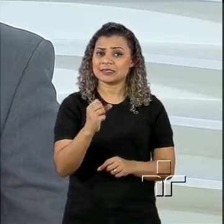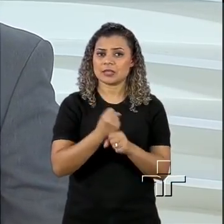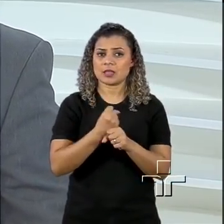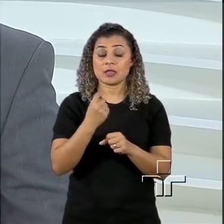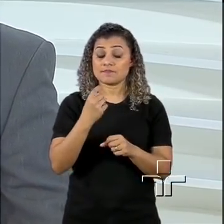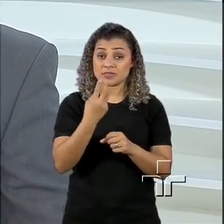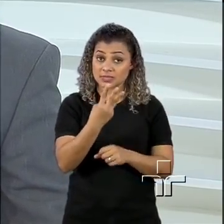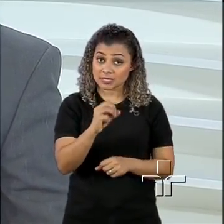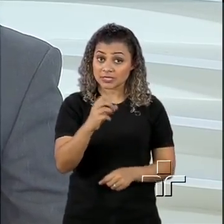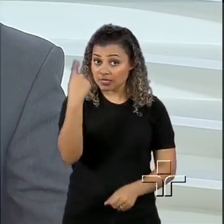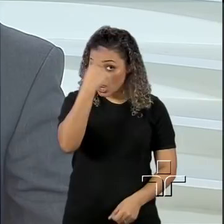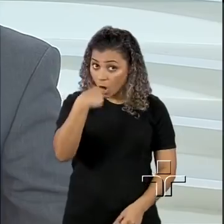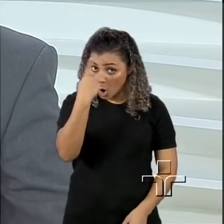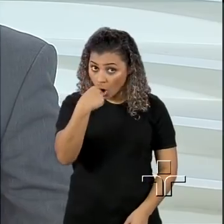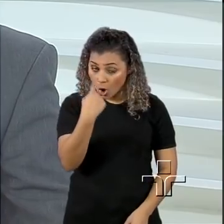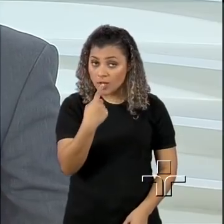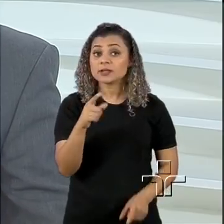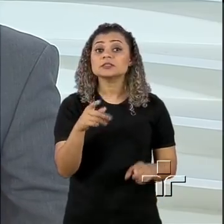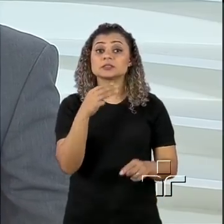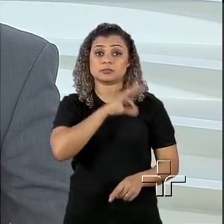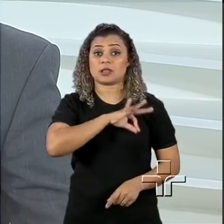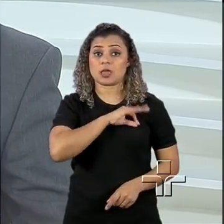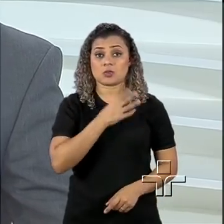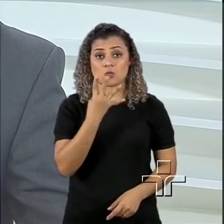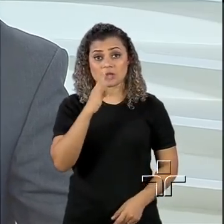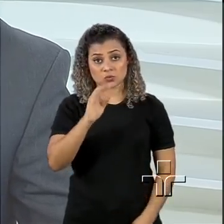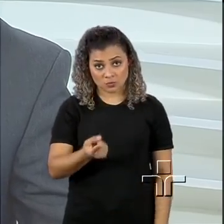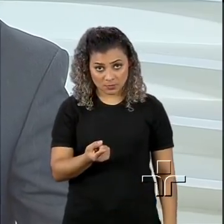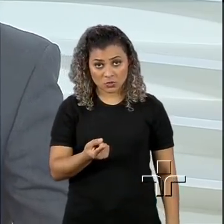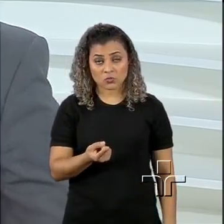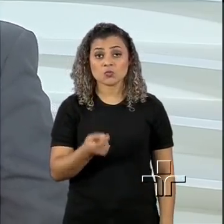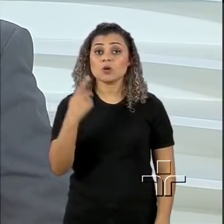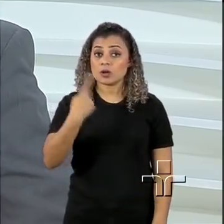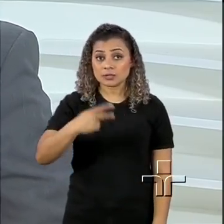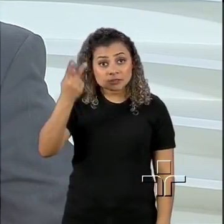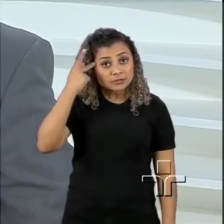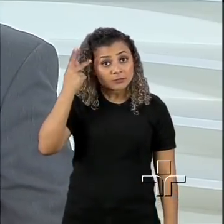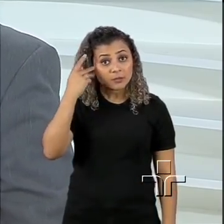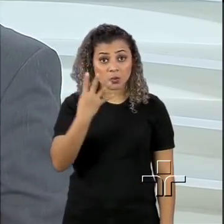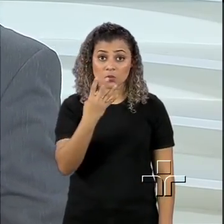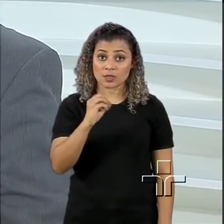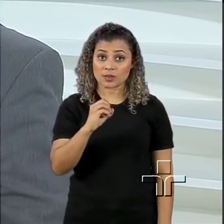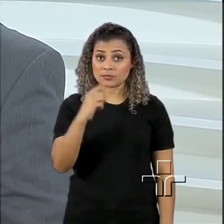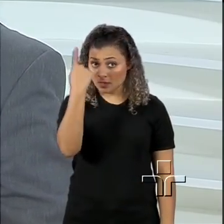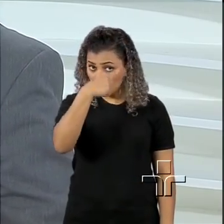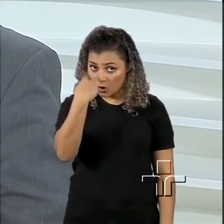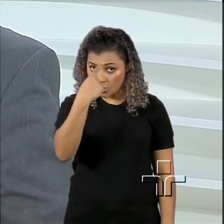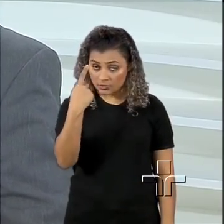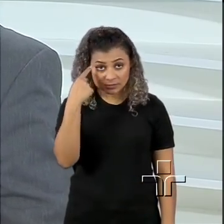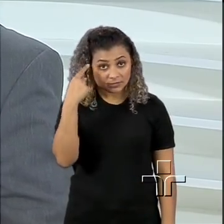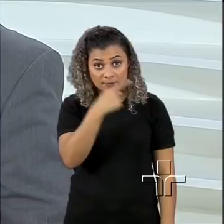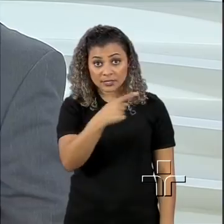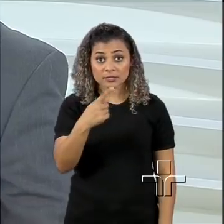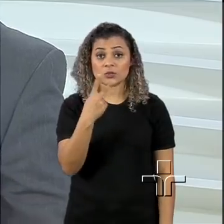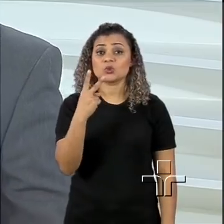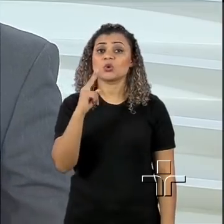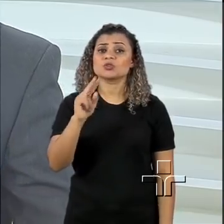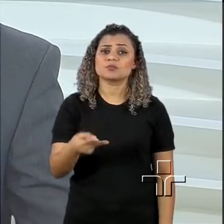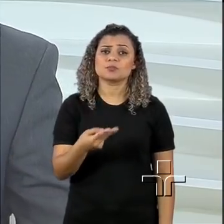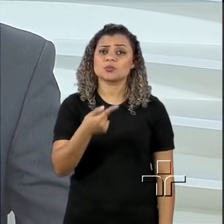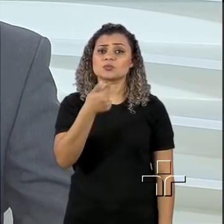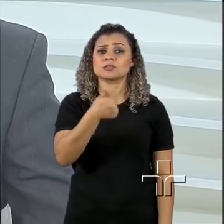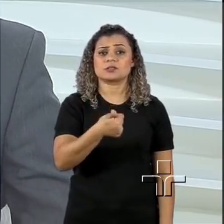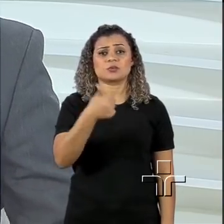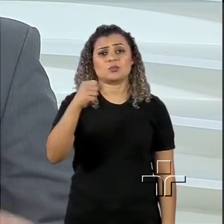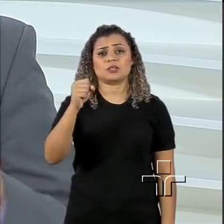com R$4.000 de salário inicial. Em São Paulo, para 40 horas semanais da rede estadual, é 2.186. Ou